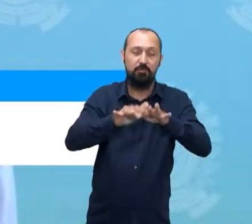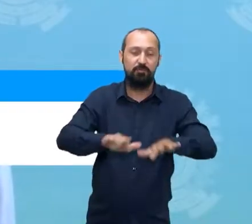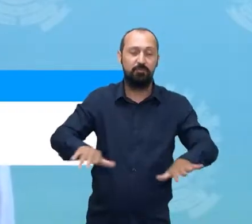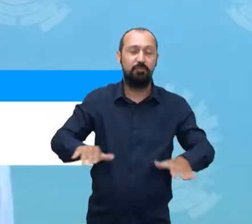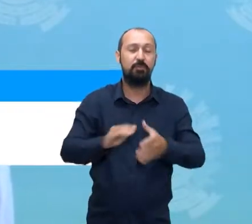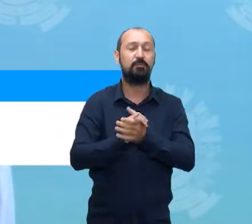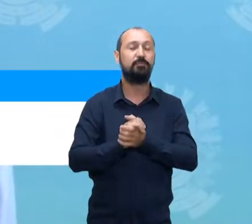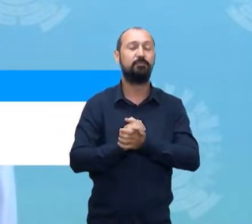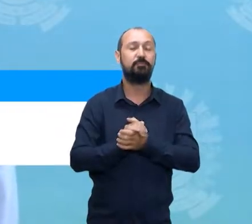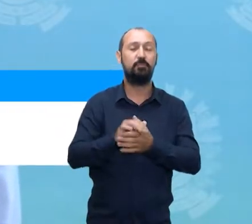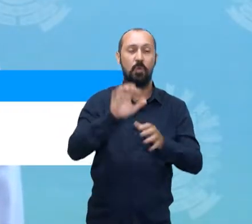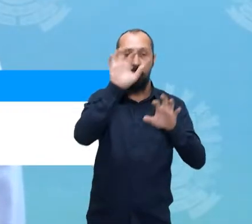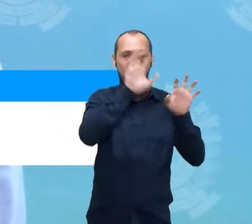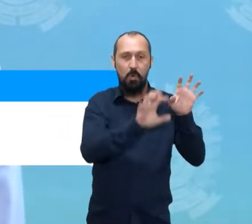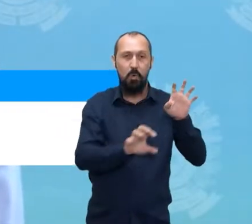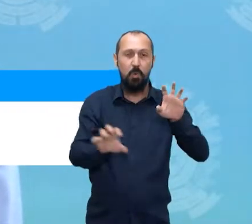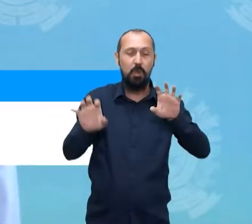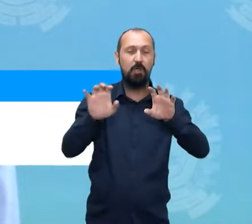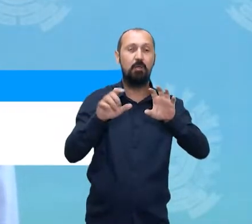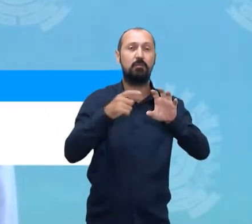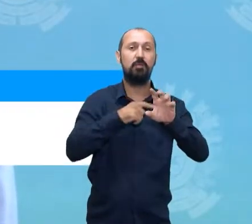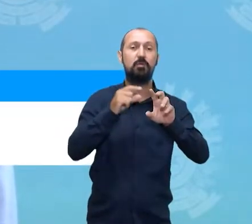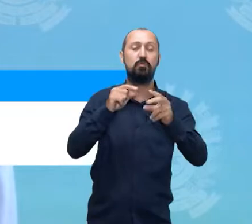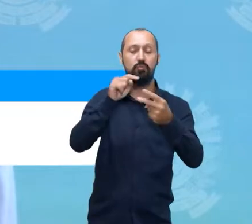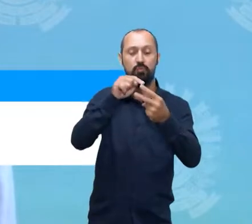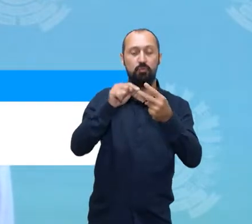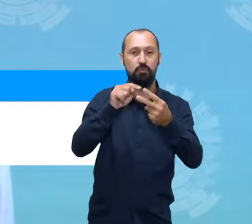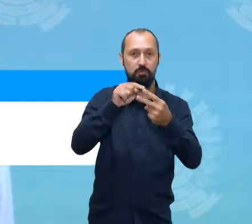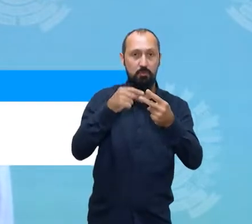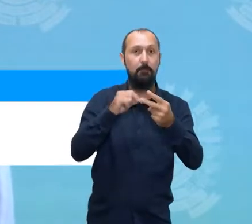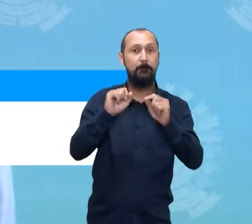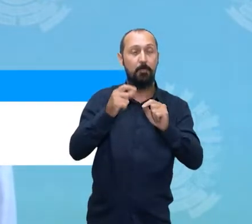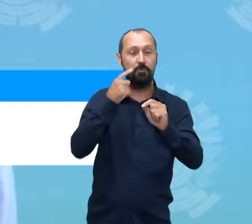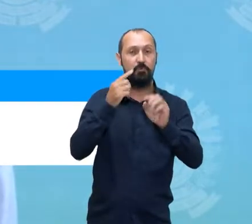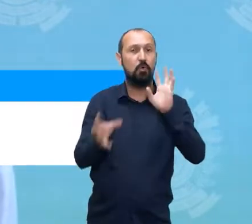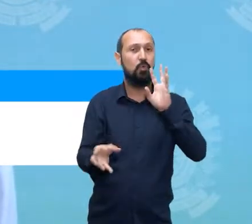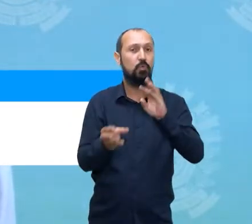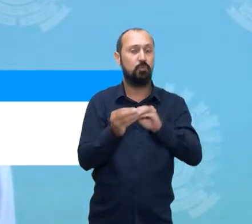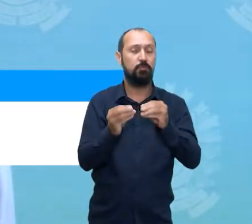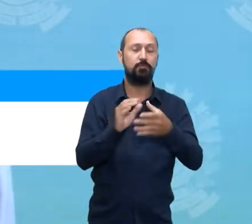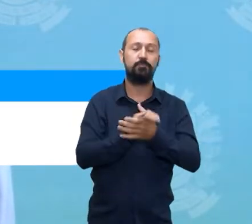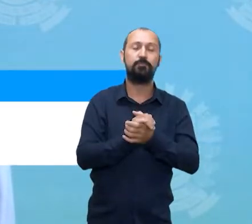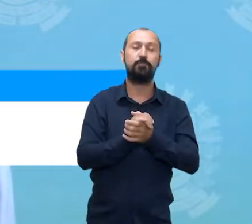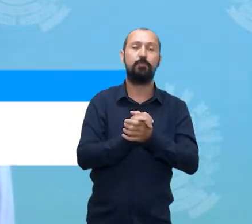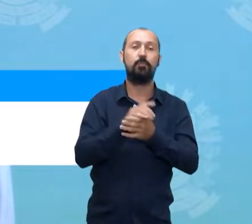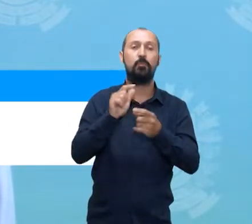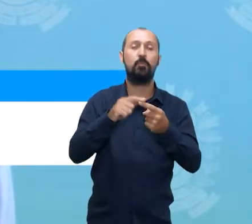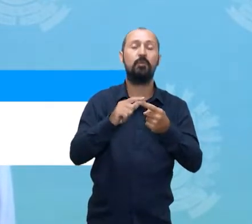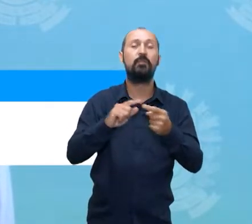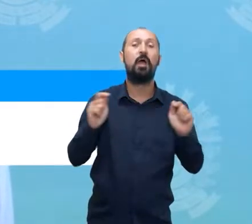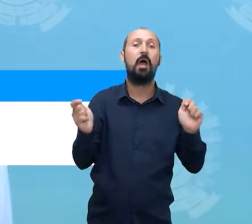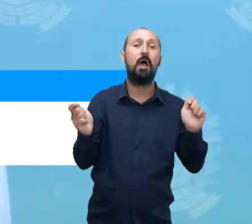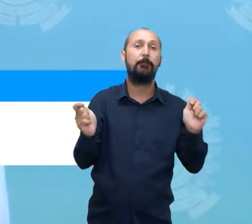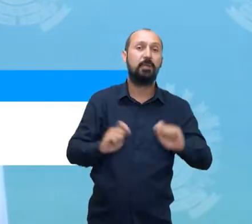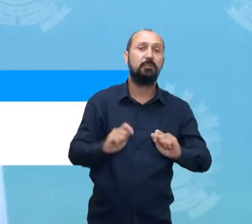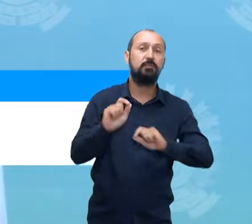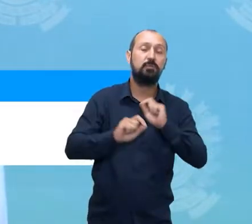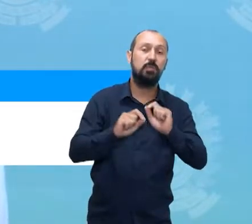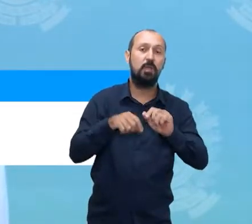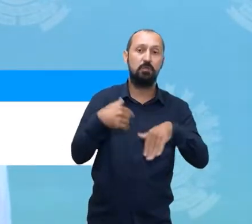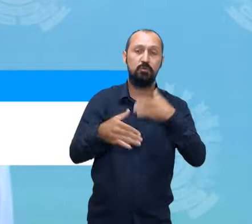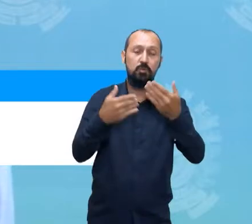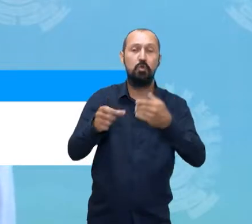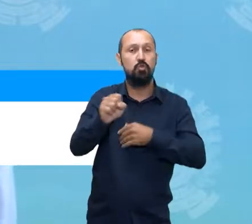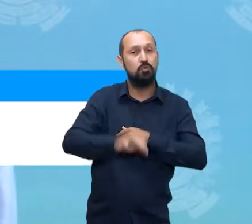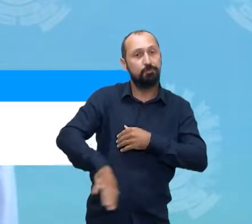O zoneamento ecológico econômico ele trabalha com 2 eixos, eu posso assim simplificar. Um que nós temos que é o potencial de